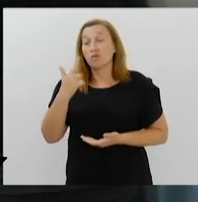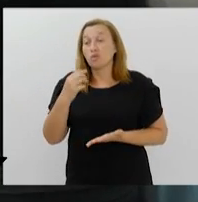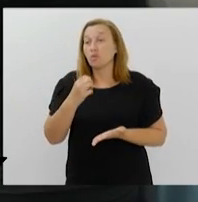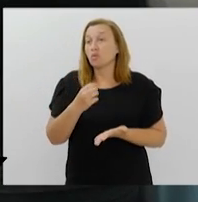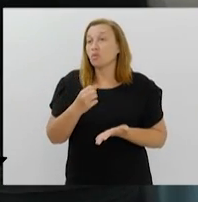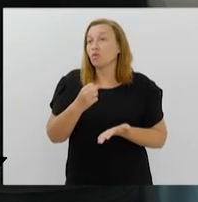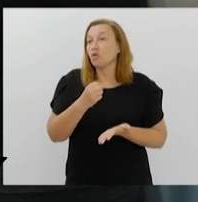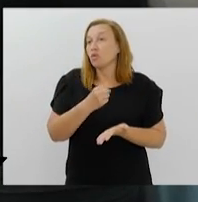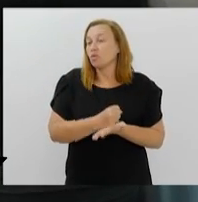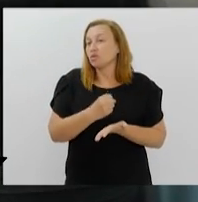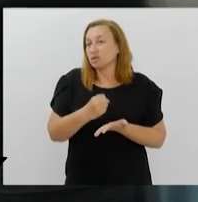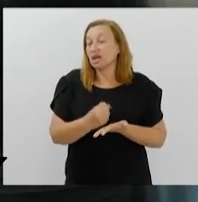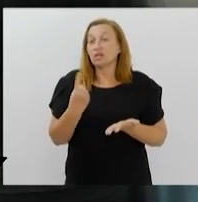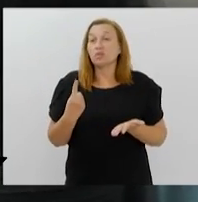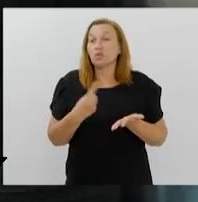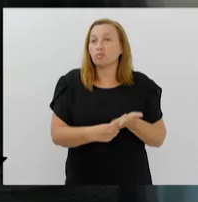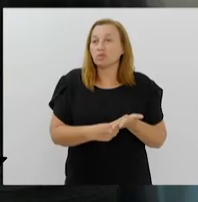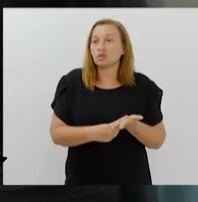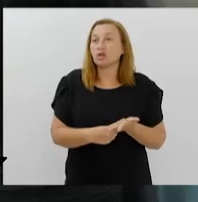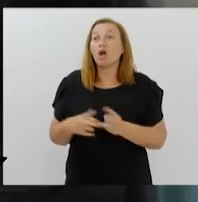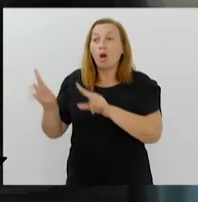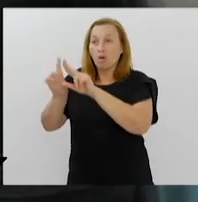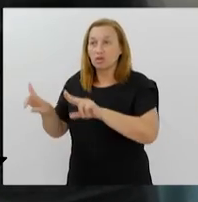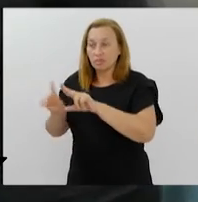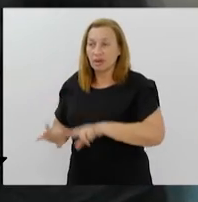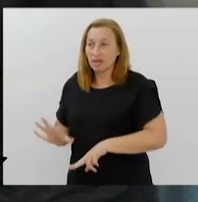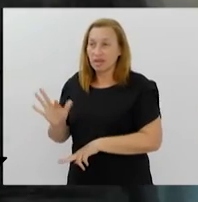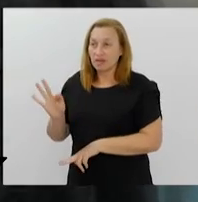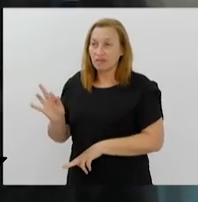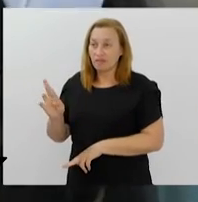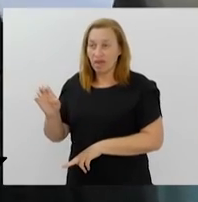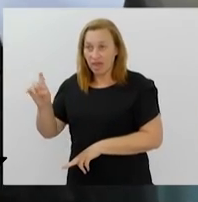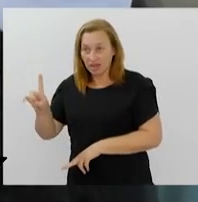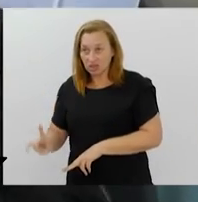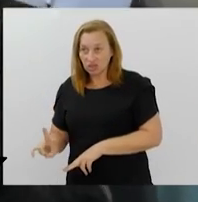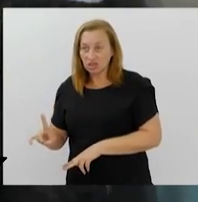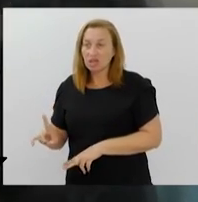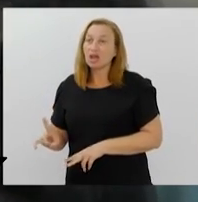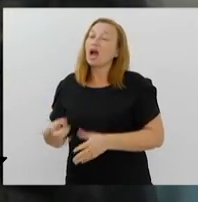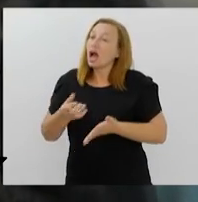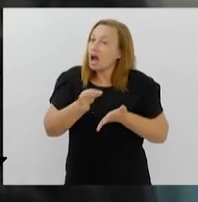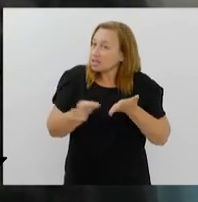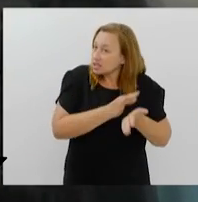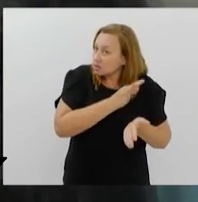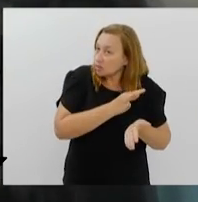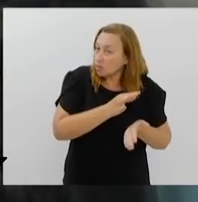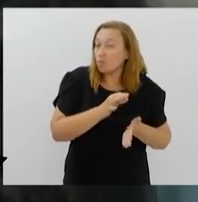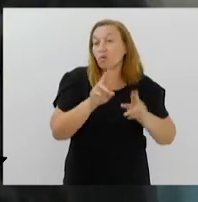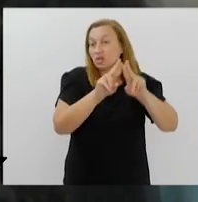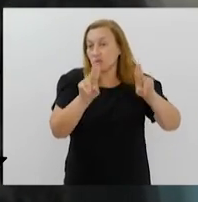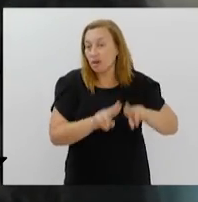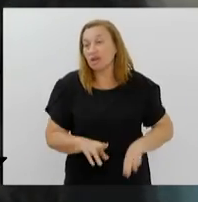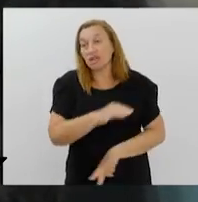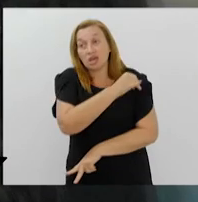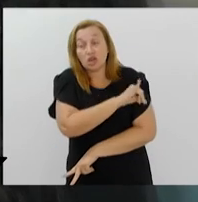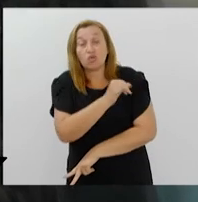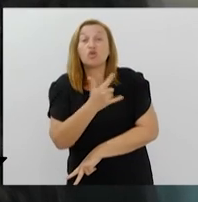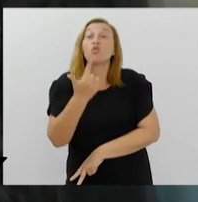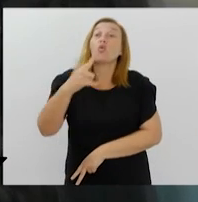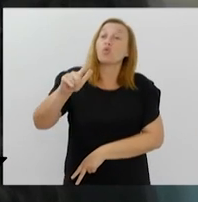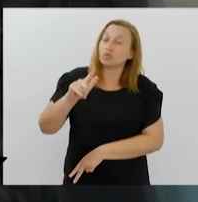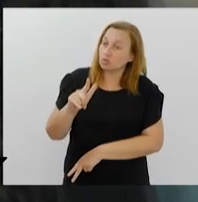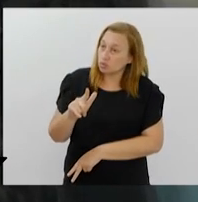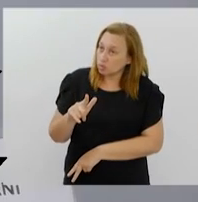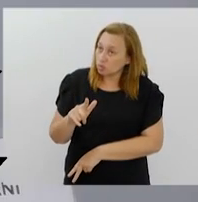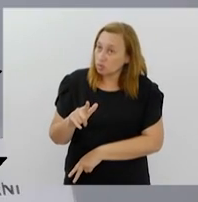compromisso no qual a Unimed f assinou juntamente com a Unimed Rio e com outros entes eh